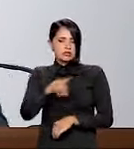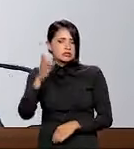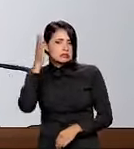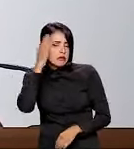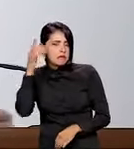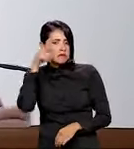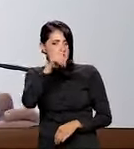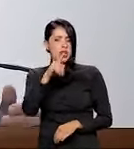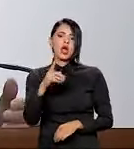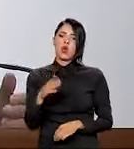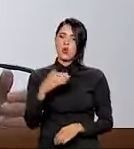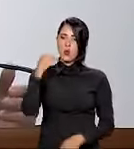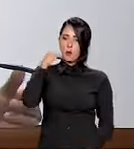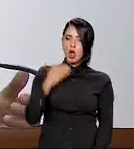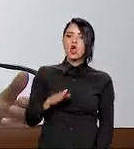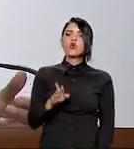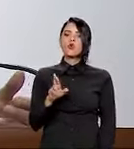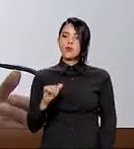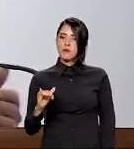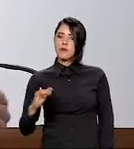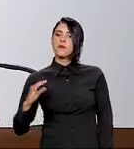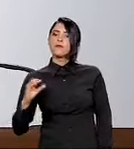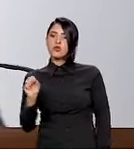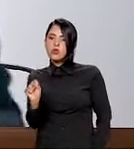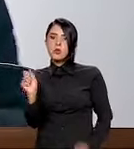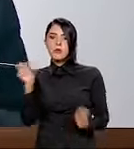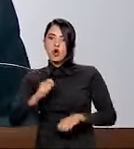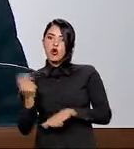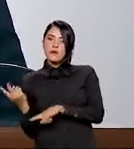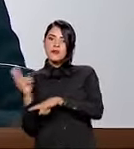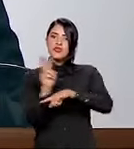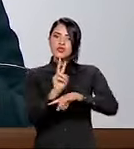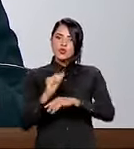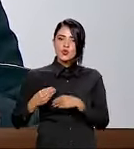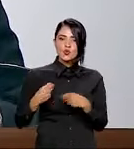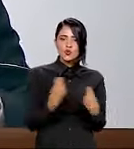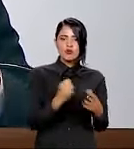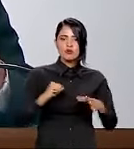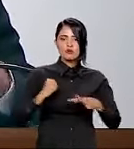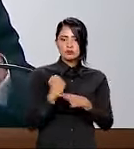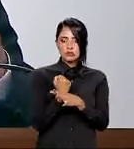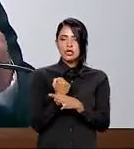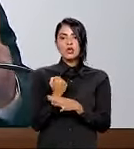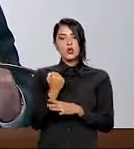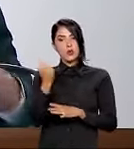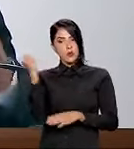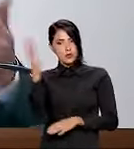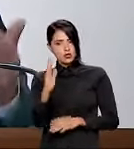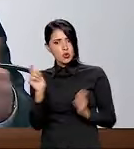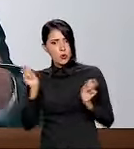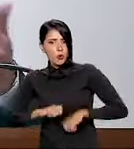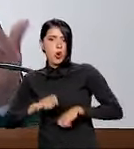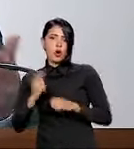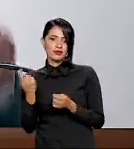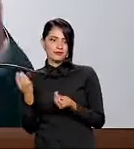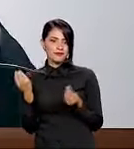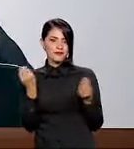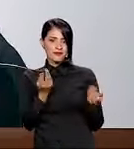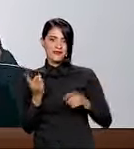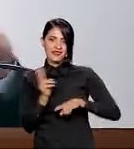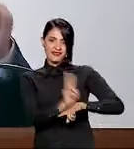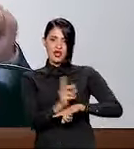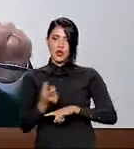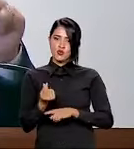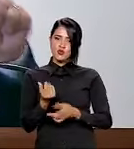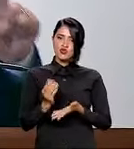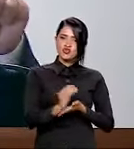Banco dos BRICS poderia emprestar, ou pelo menos dar garantia para que o Brasil tivesse possibilidade de emprestar o dinheiro.